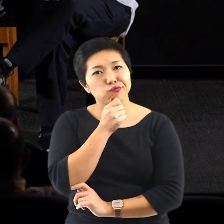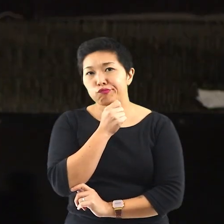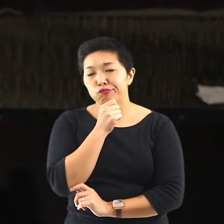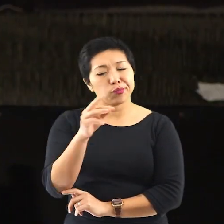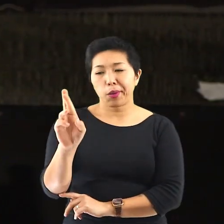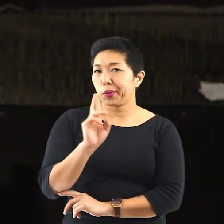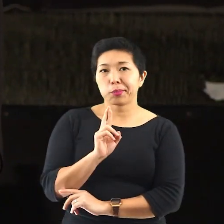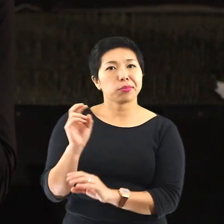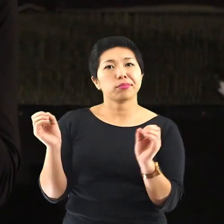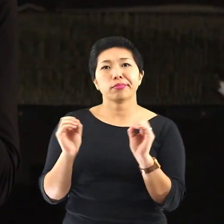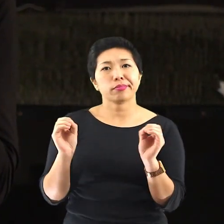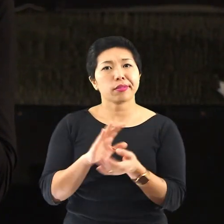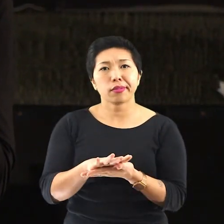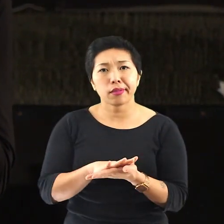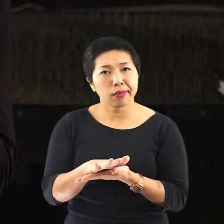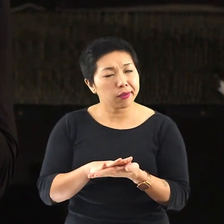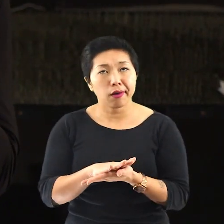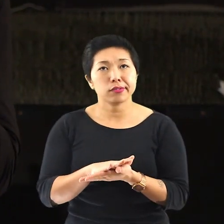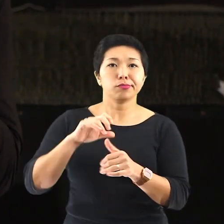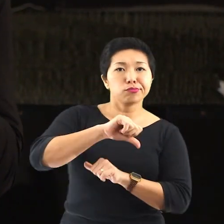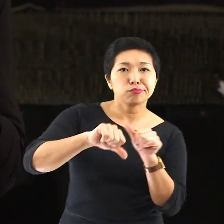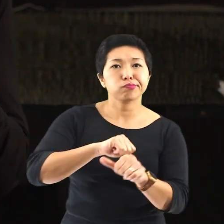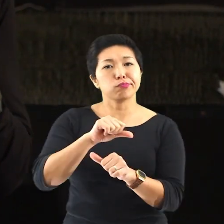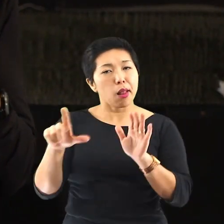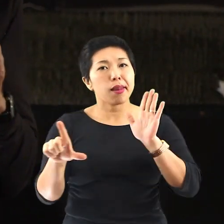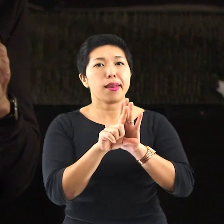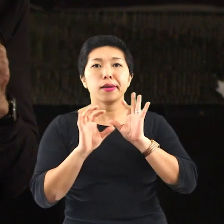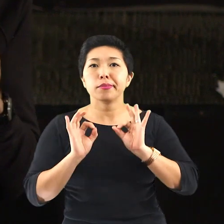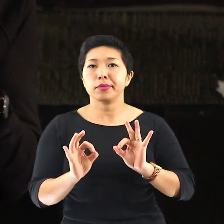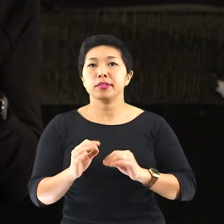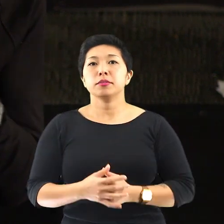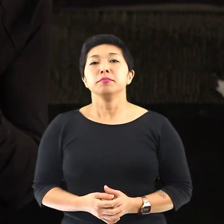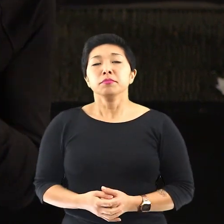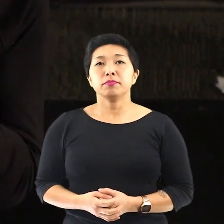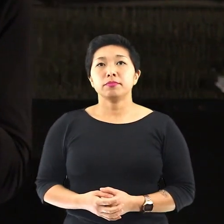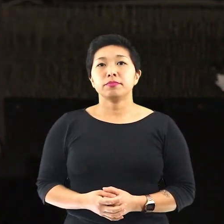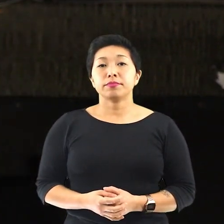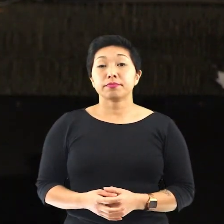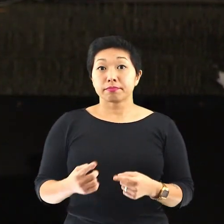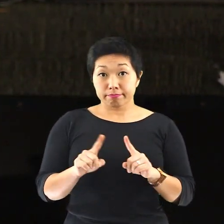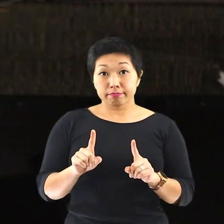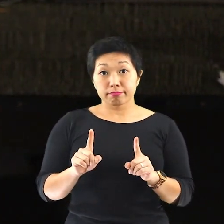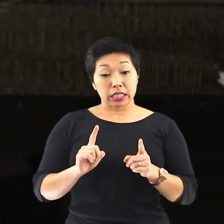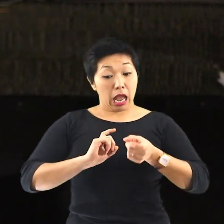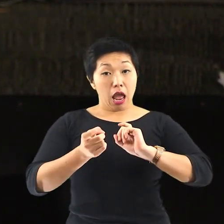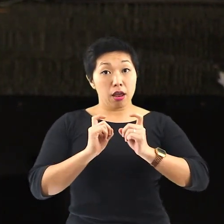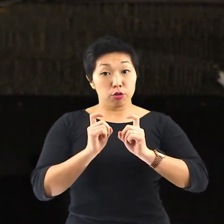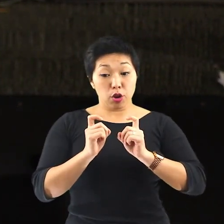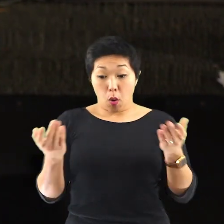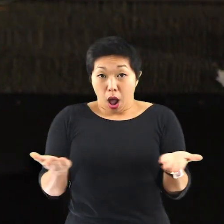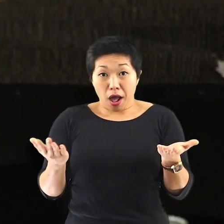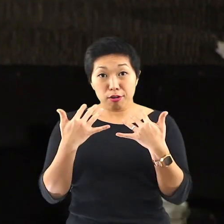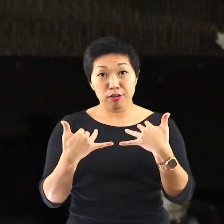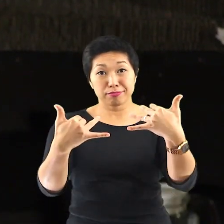não conseguimos que se tornasse universal. Mas esta reunião nossa